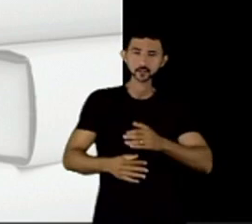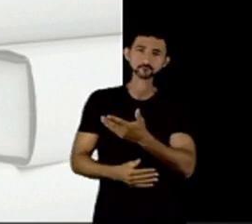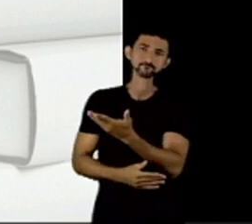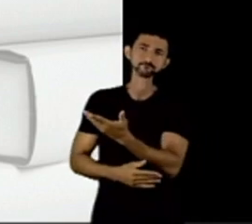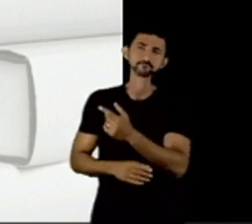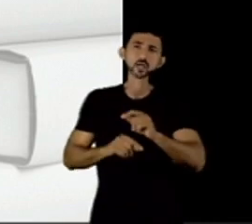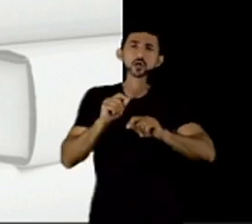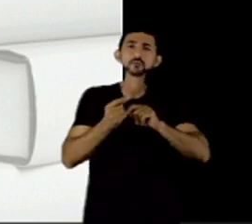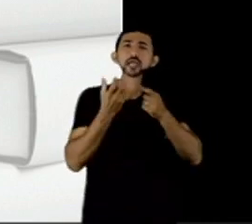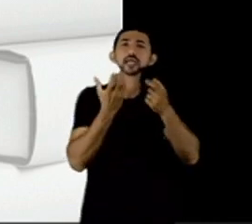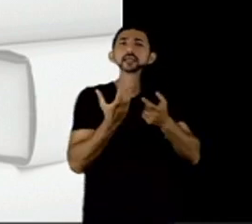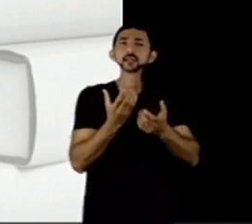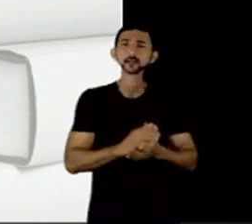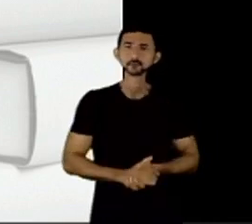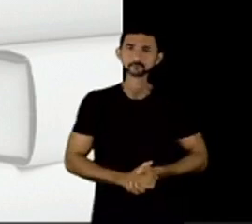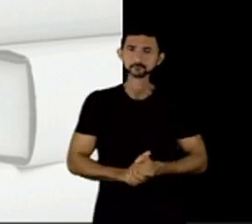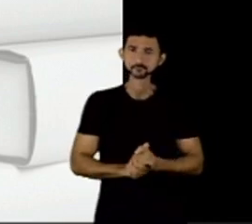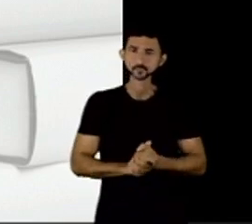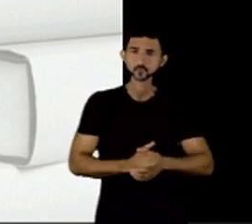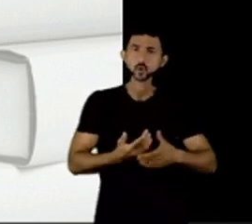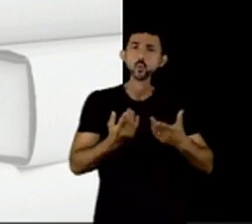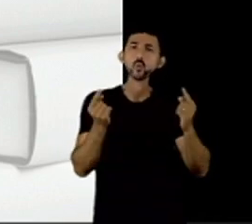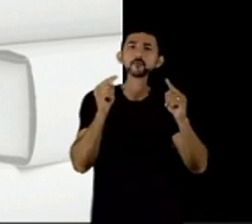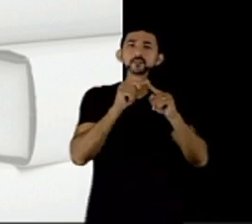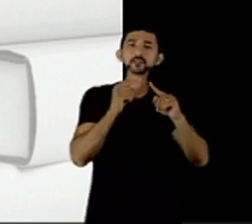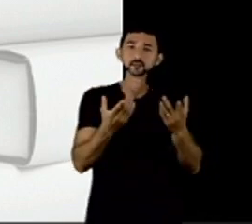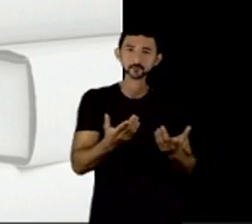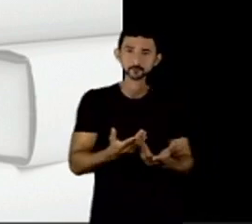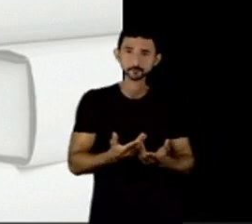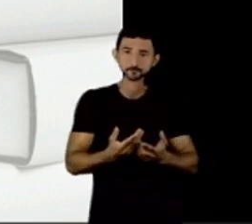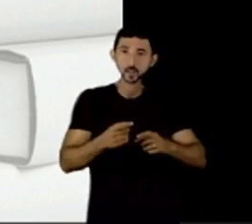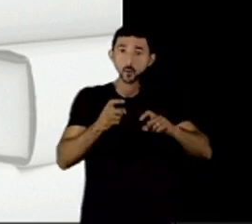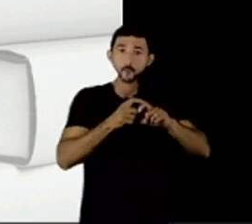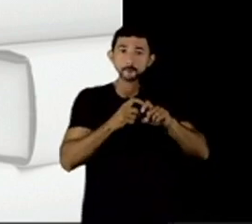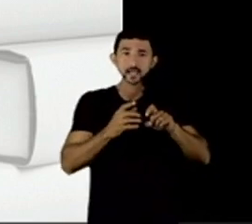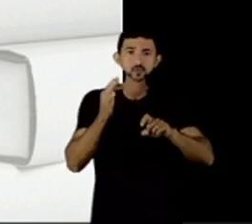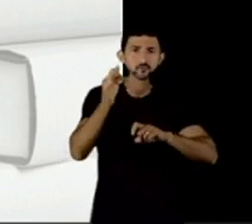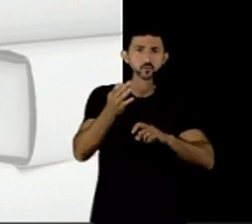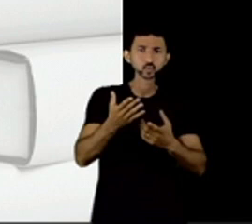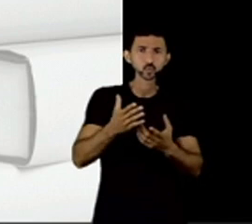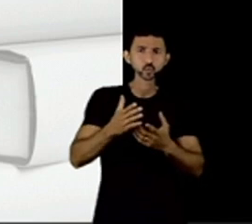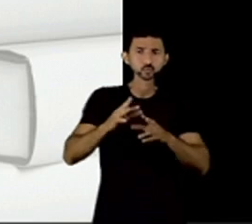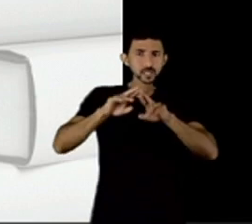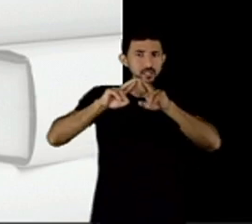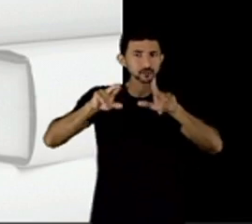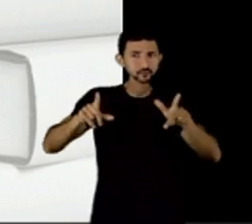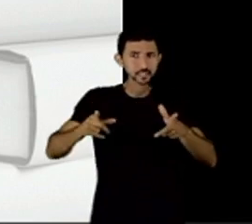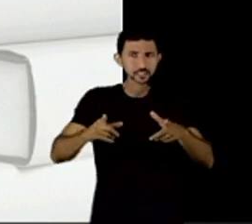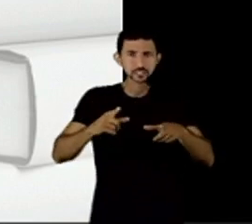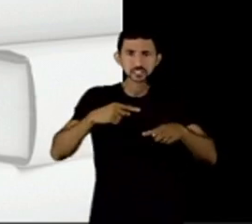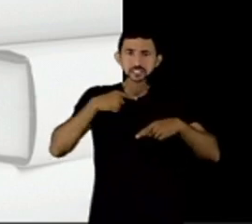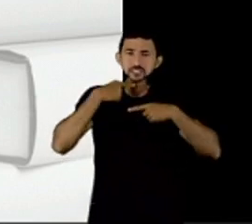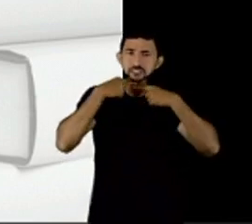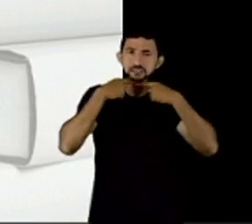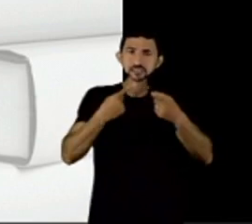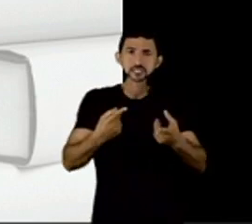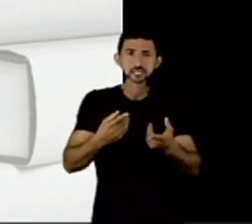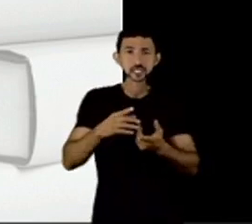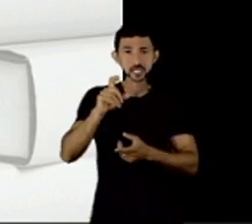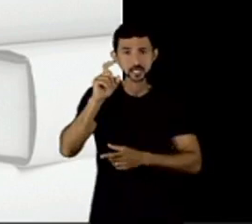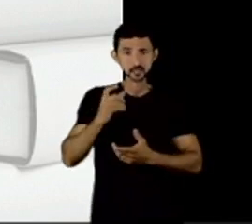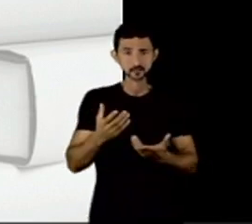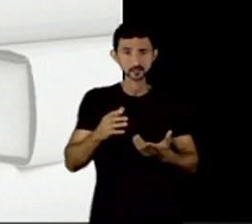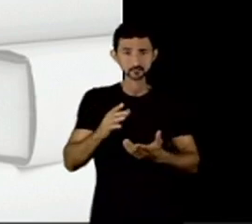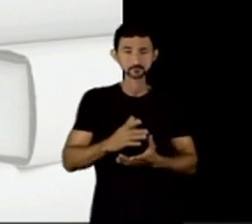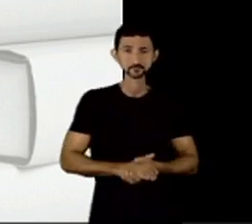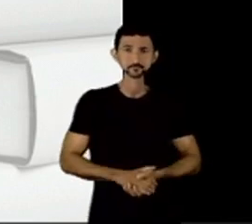Quem você quer ser? Com qual propósito? Os médicos do futuro já não são os mesmos, ninguém será. O texto termina